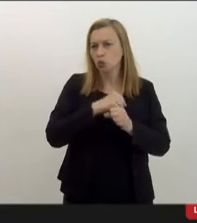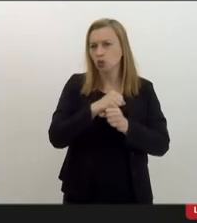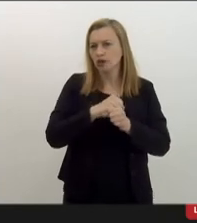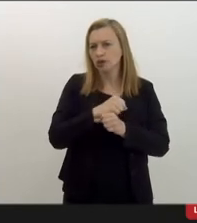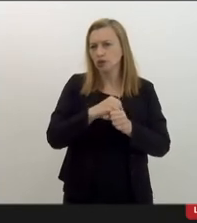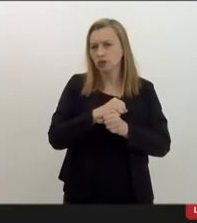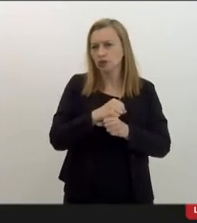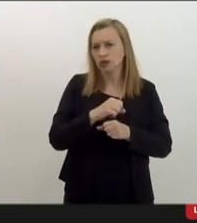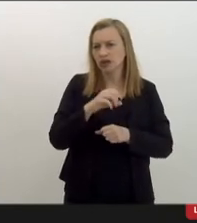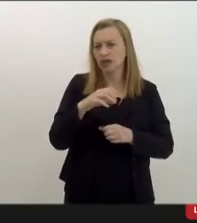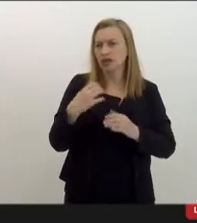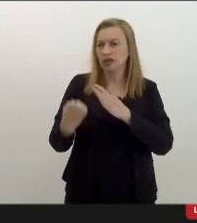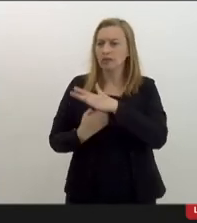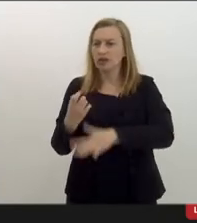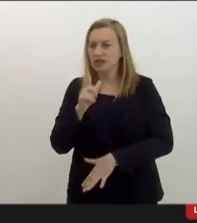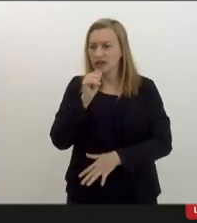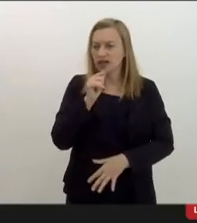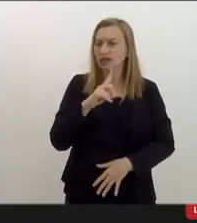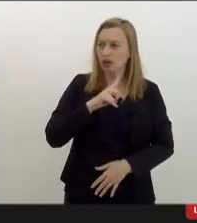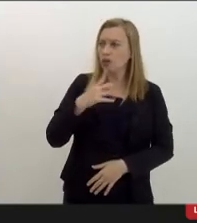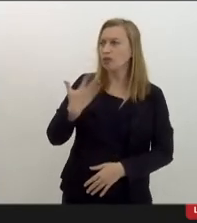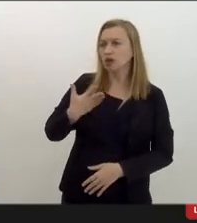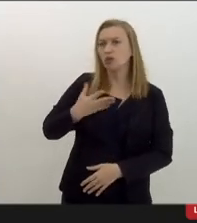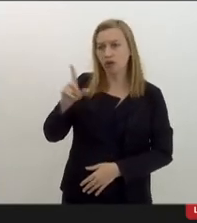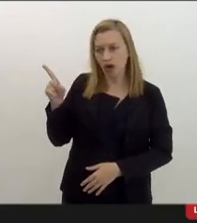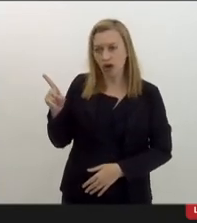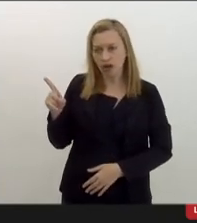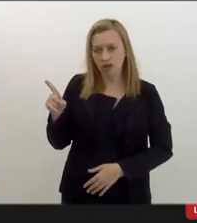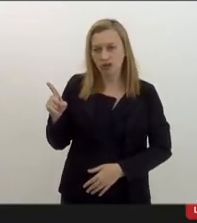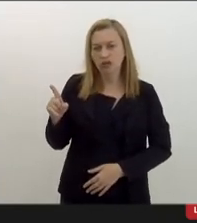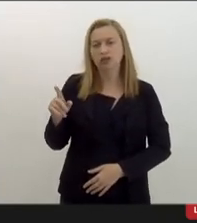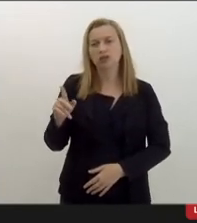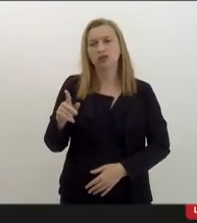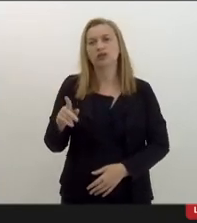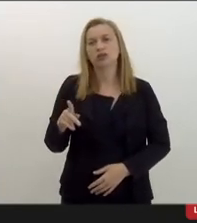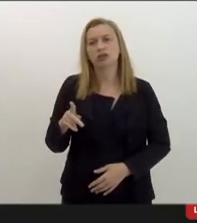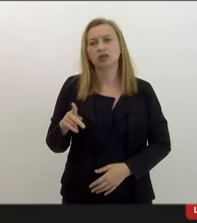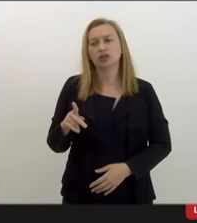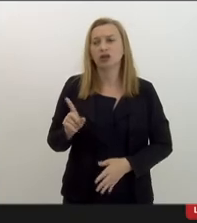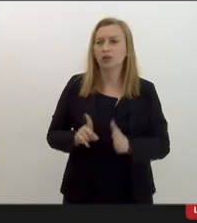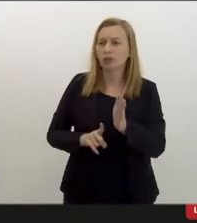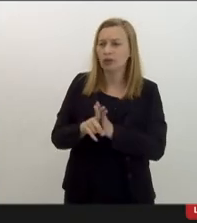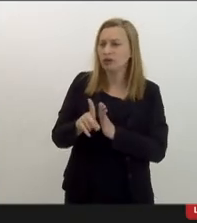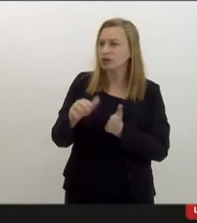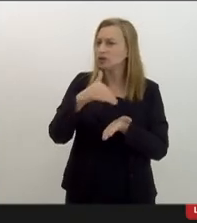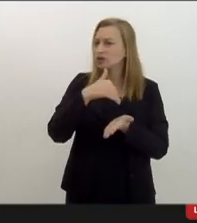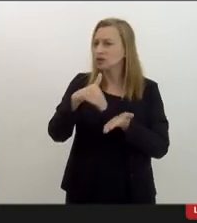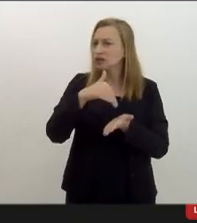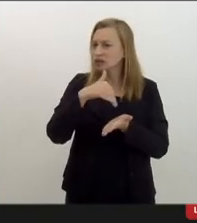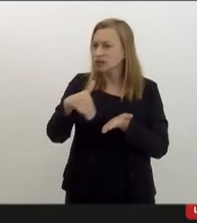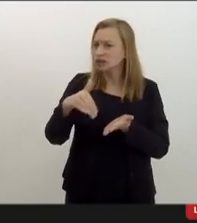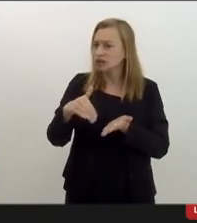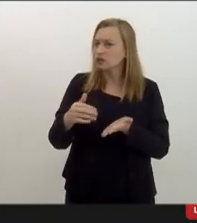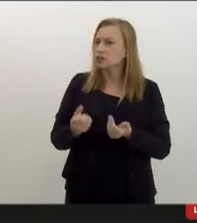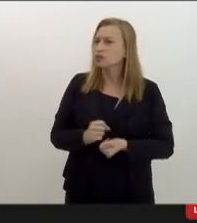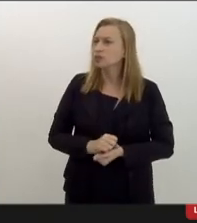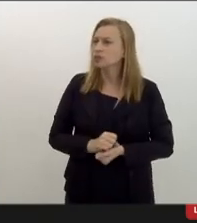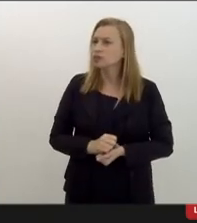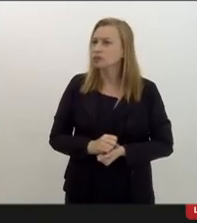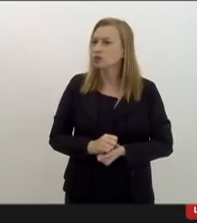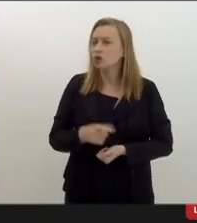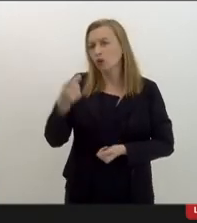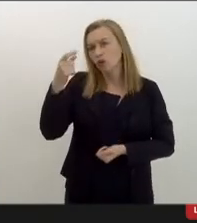na Cedae já tem amigos na CEDAE não foi falado da Cedae mas eu vou perguntar o secretário quero perguntar se